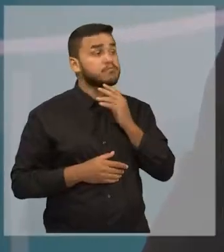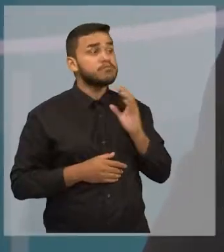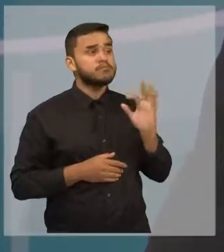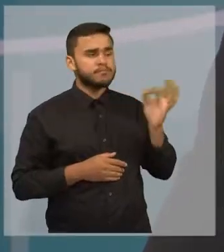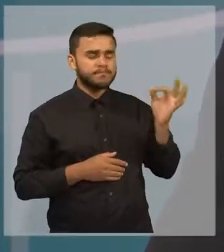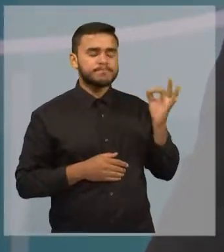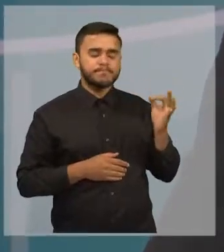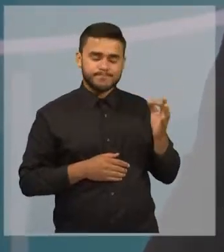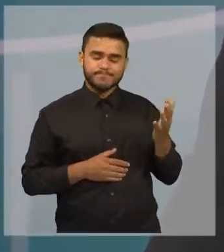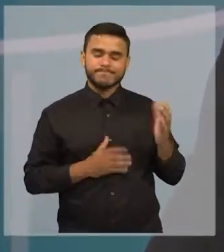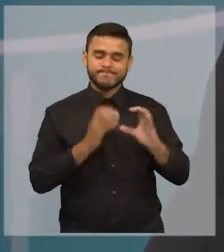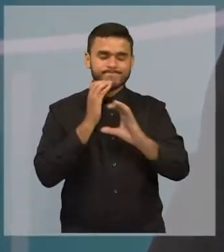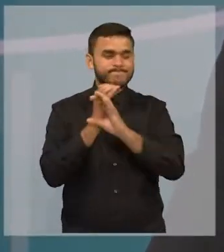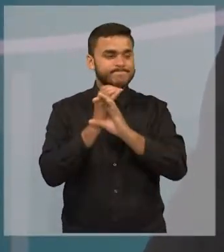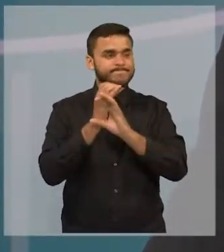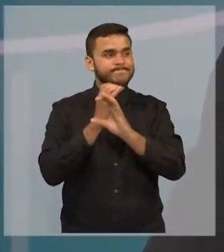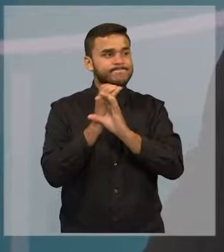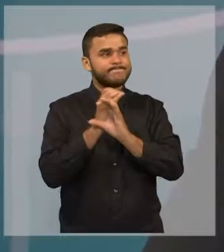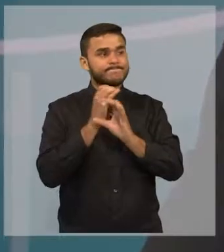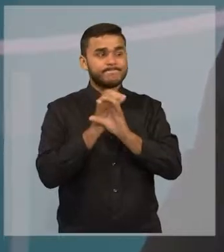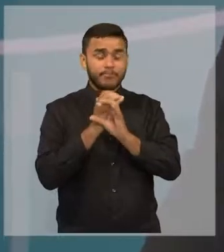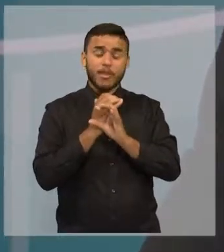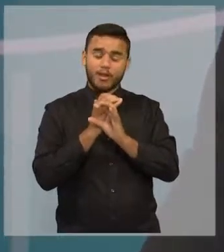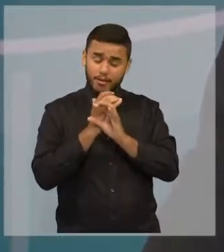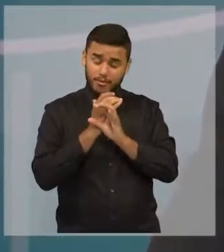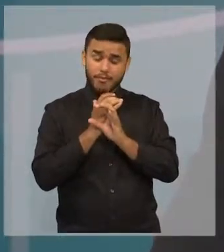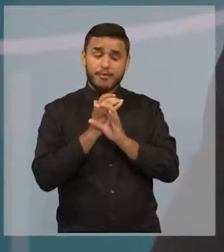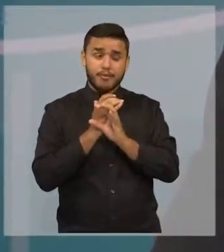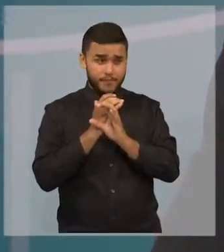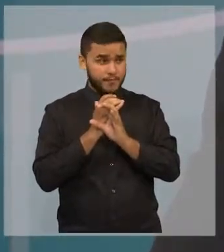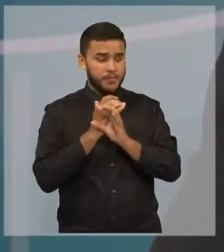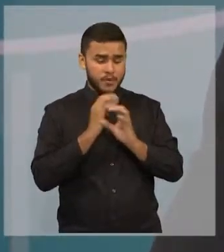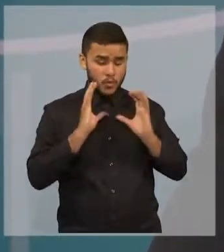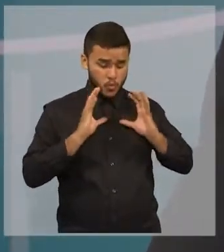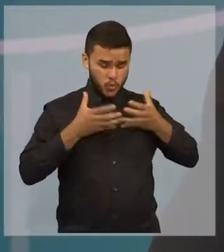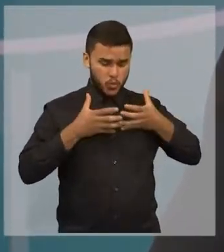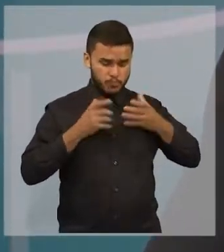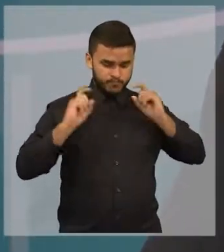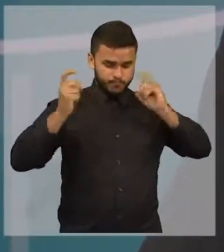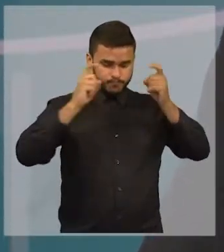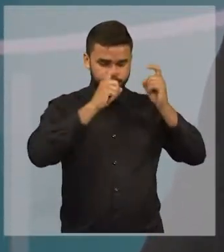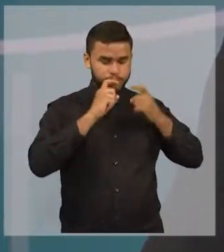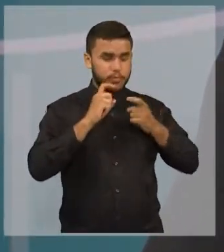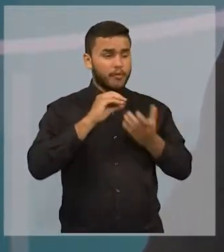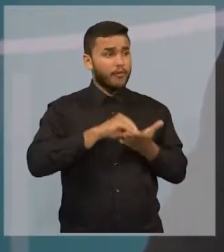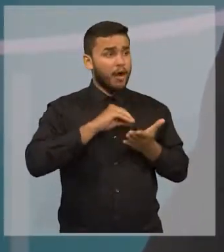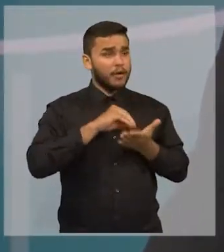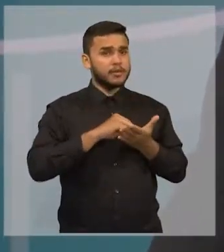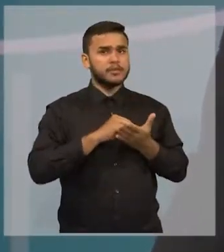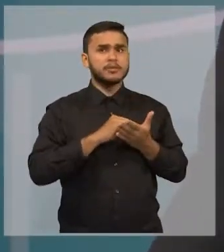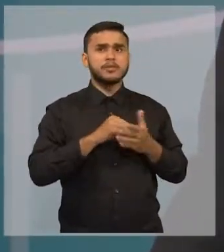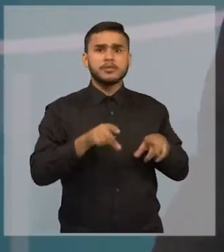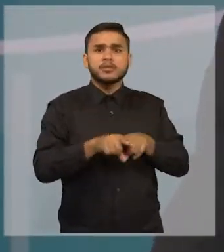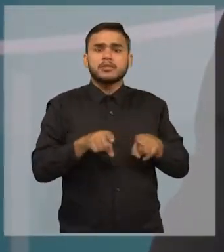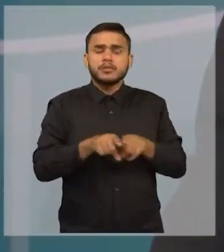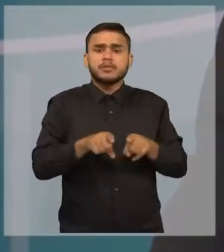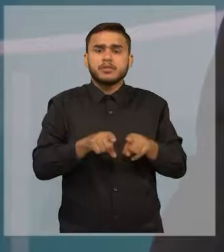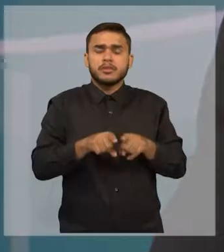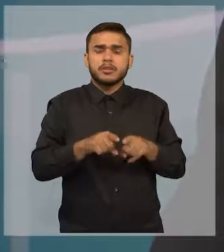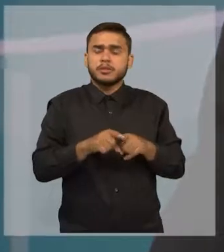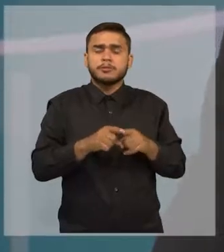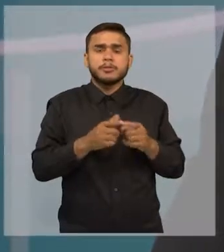seríssima de comunicação do governo, comunicação interna e externa. E me parece que de forma